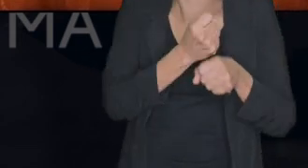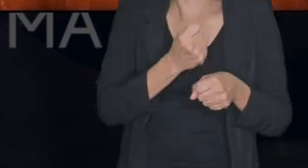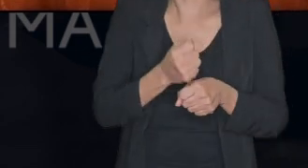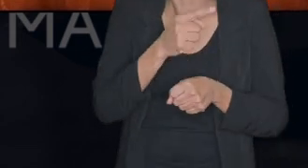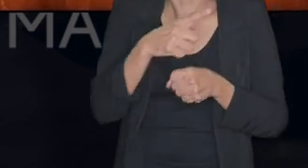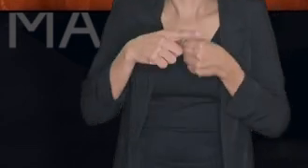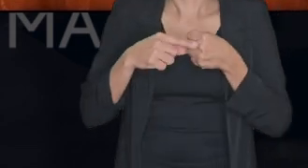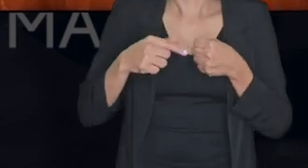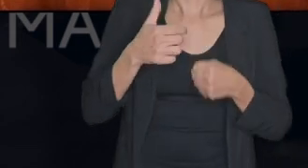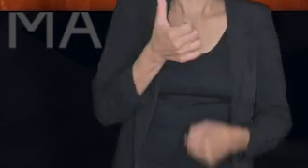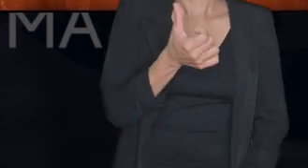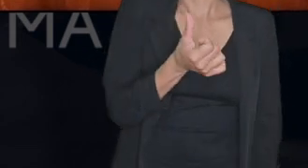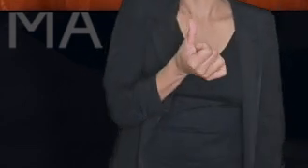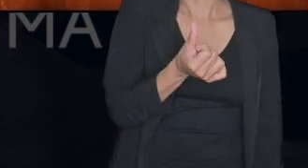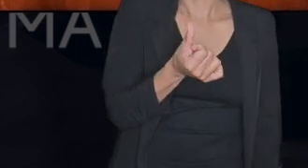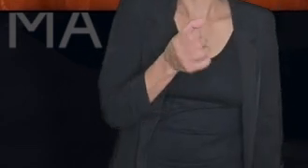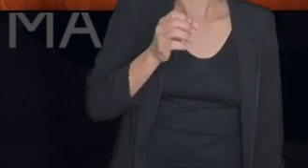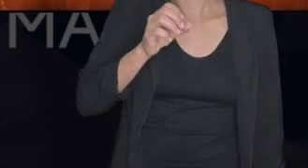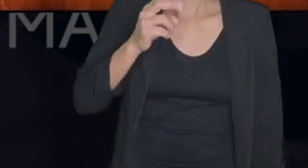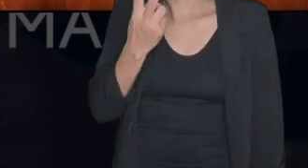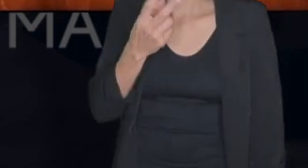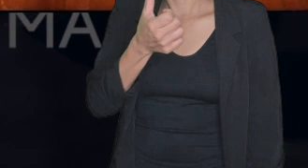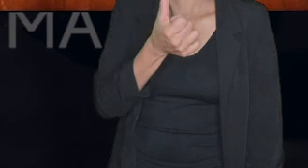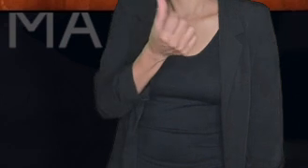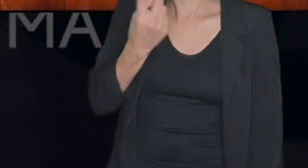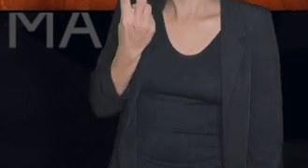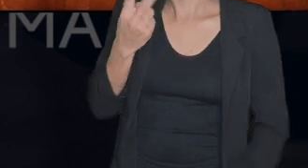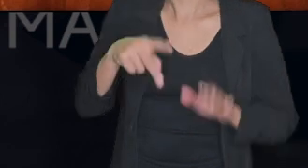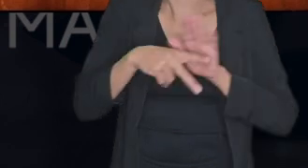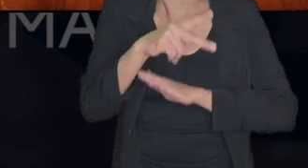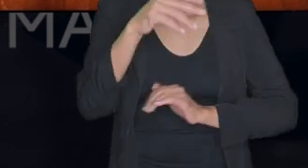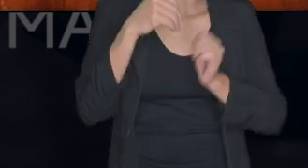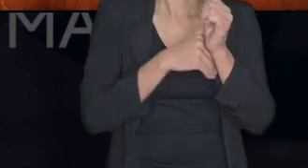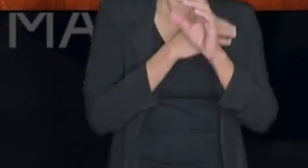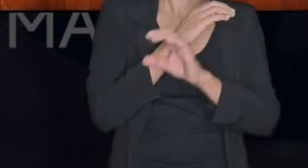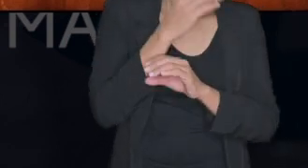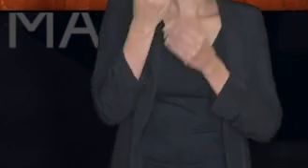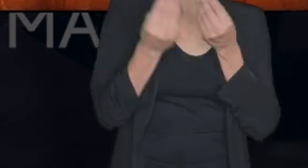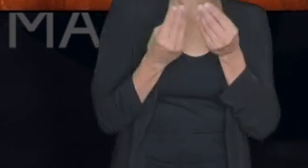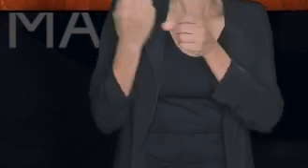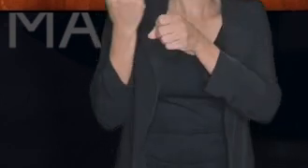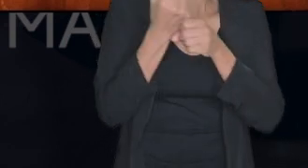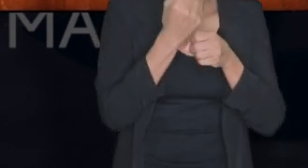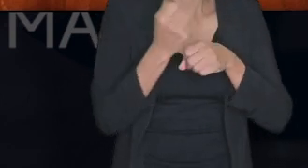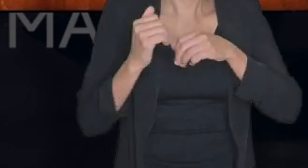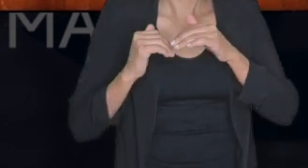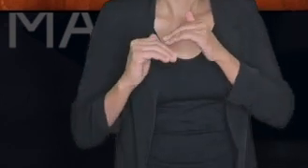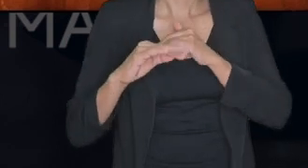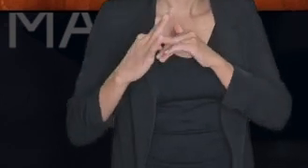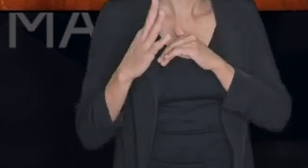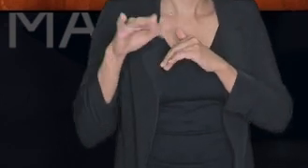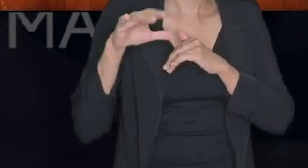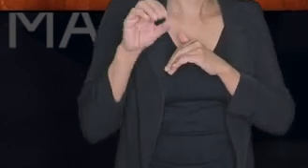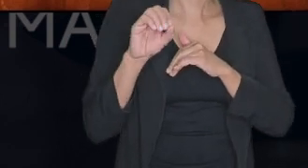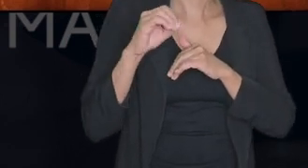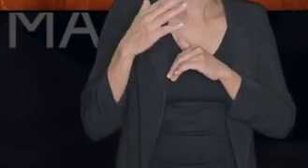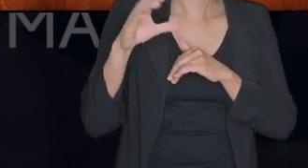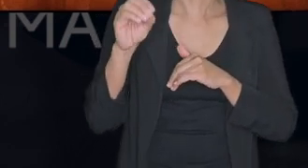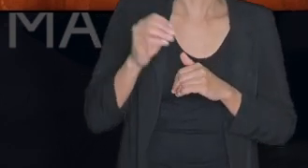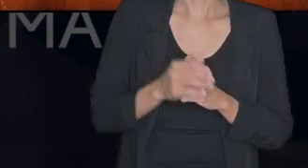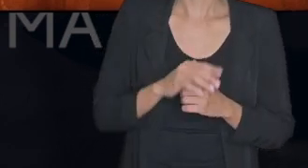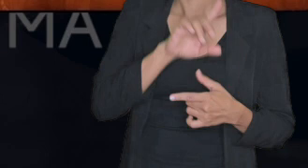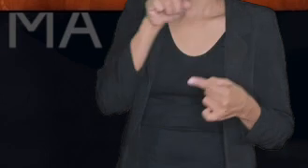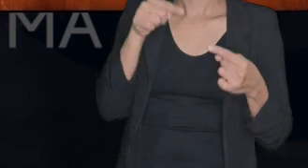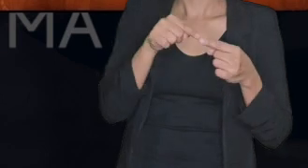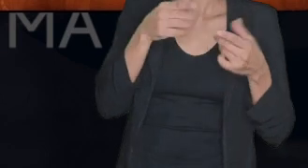62 do Código Civil, sobre a forma de constituir uma fundação. Tá, o objetivo é esse, tudo tranquilo,